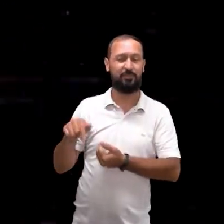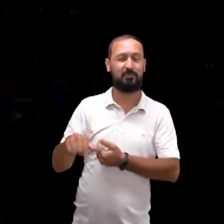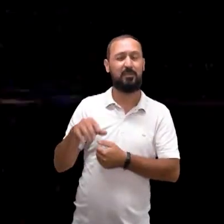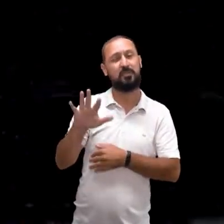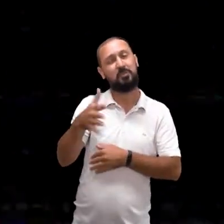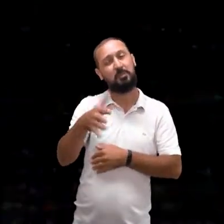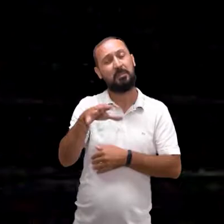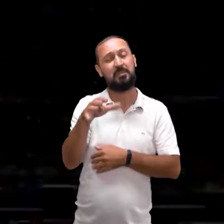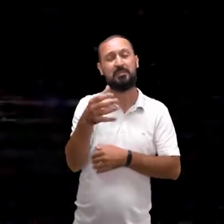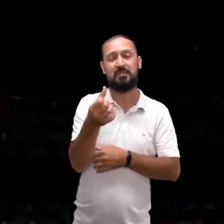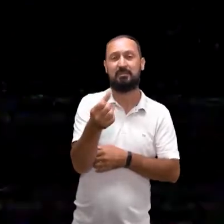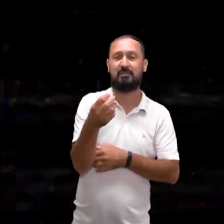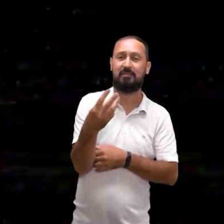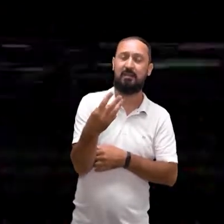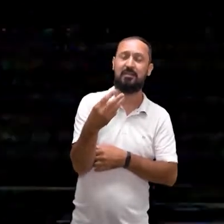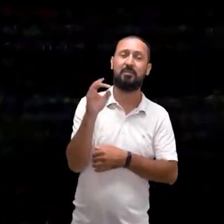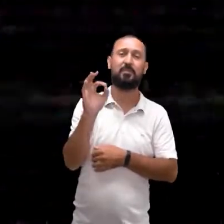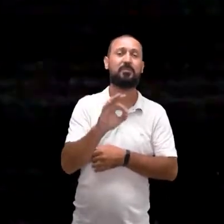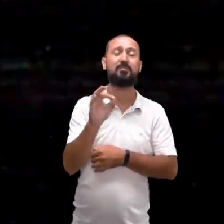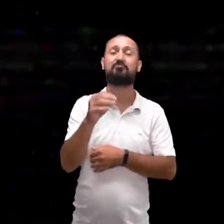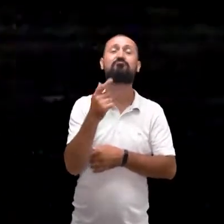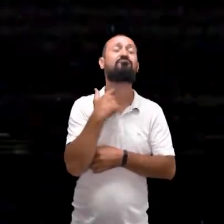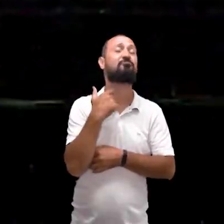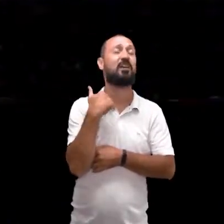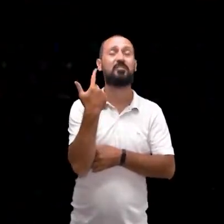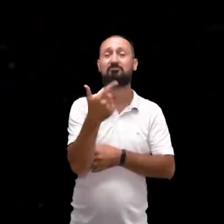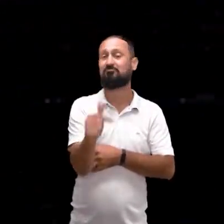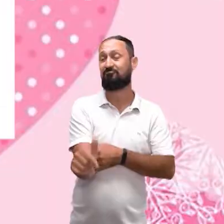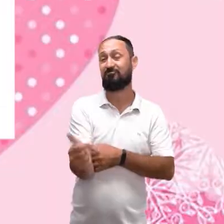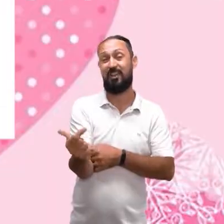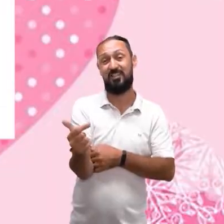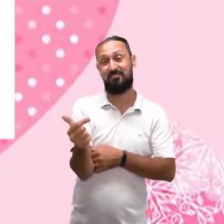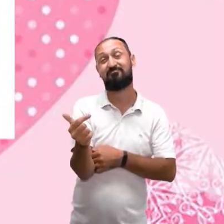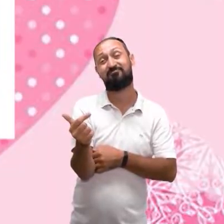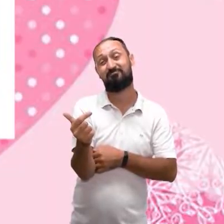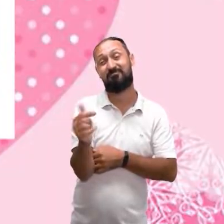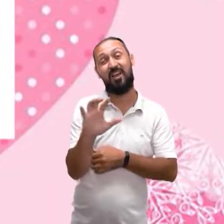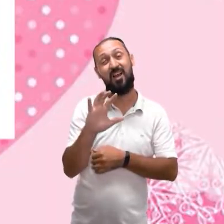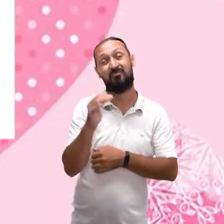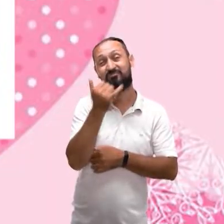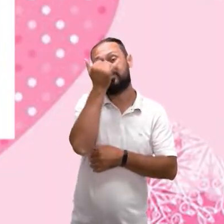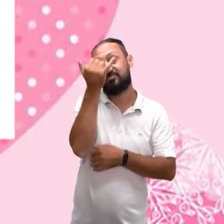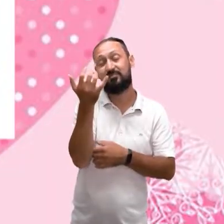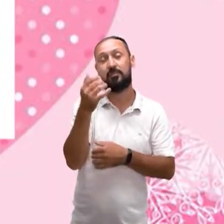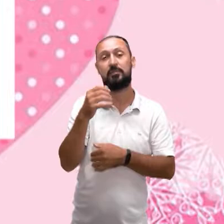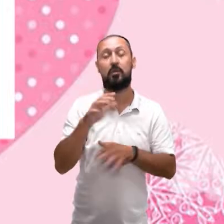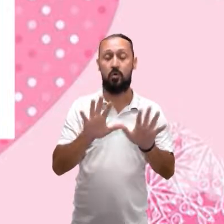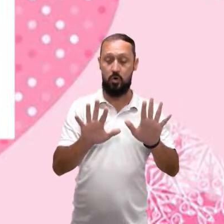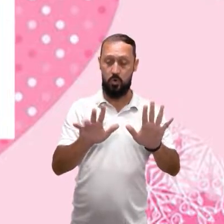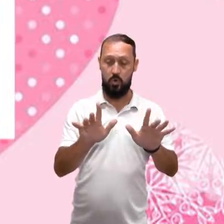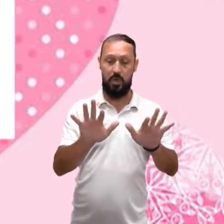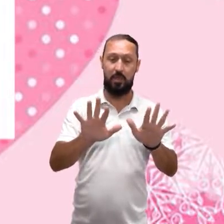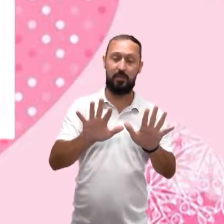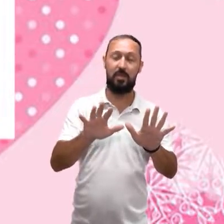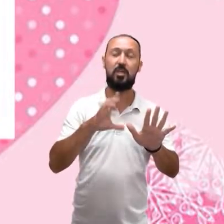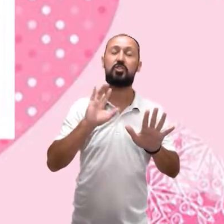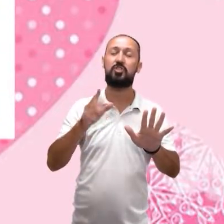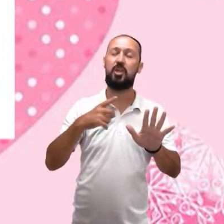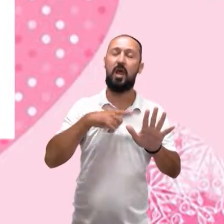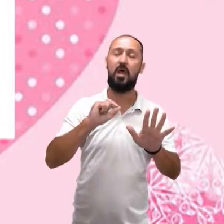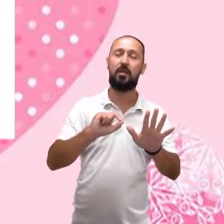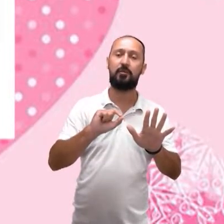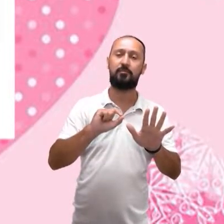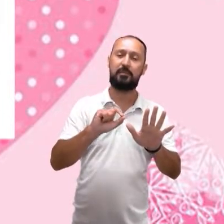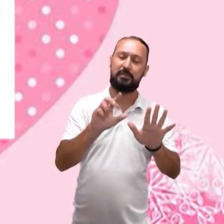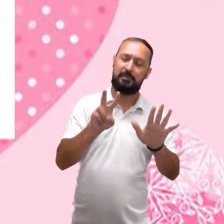adolescência, 66% não são intencionais, o que significa que, a cada 10 adolescentes que